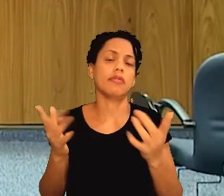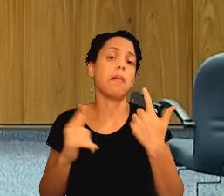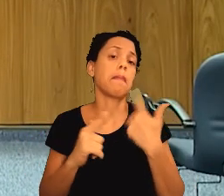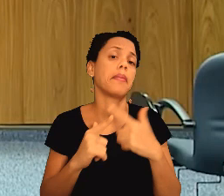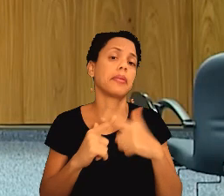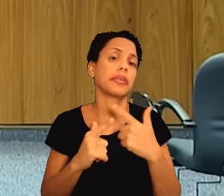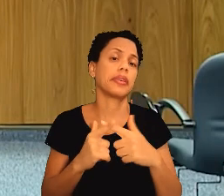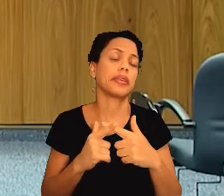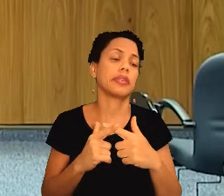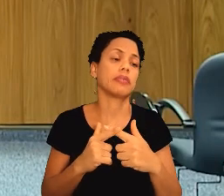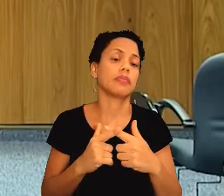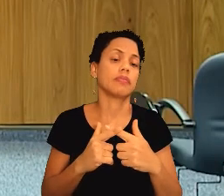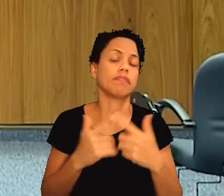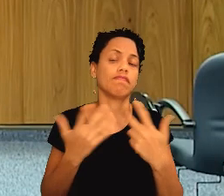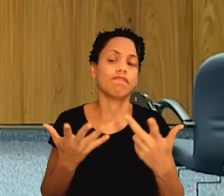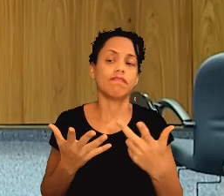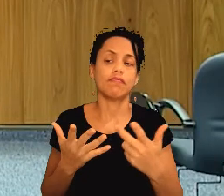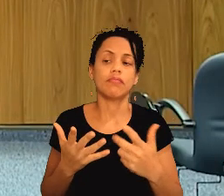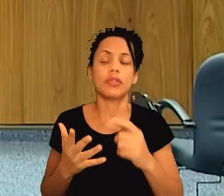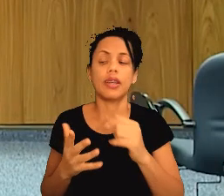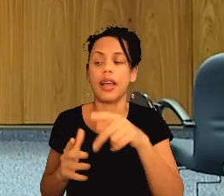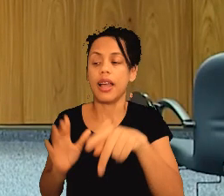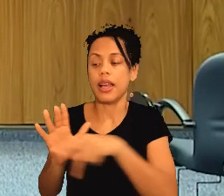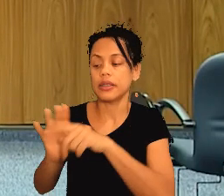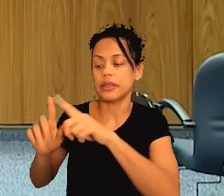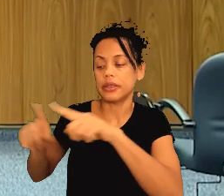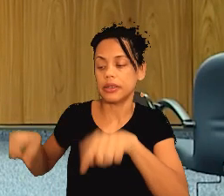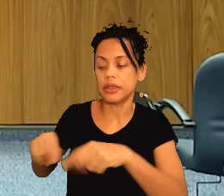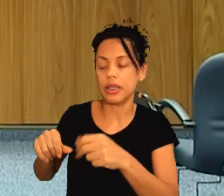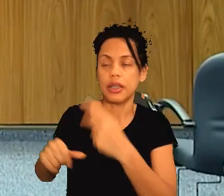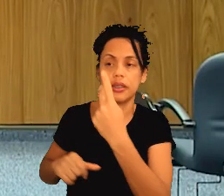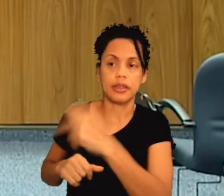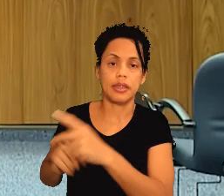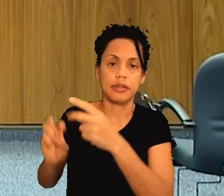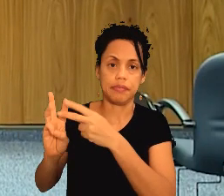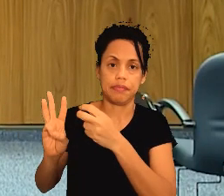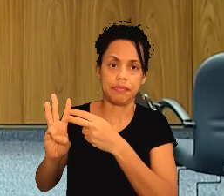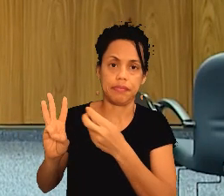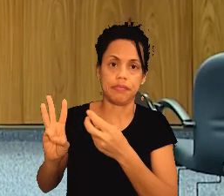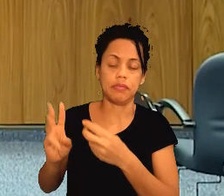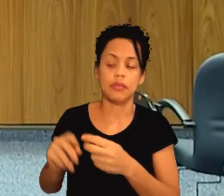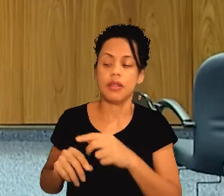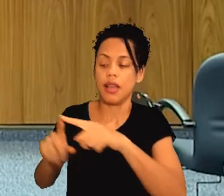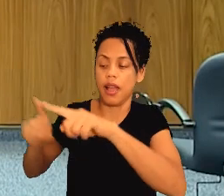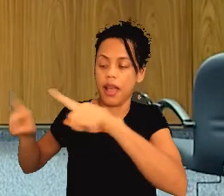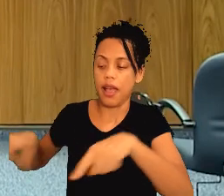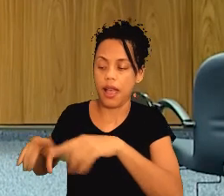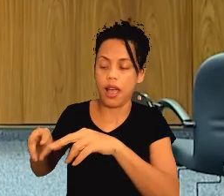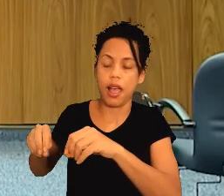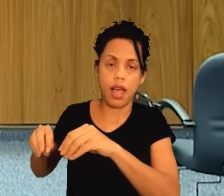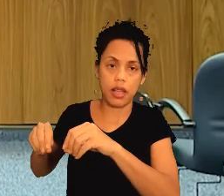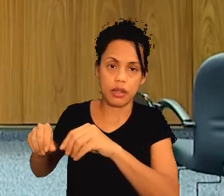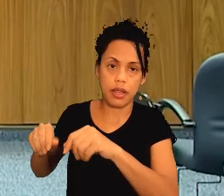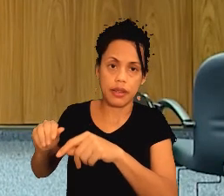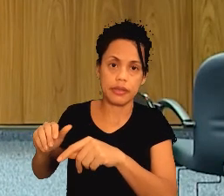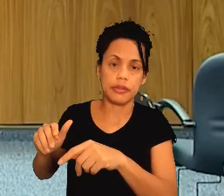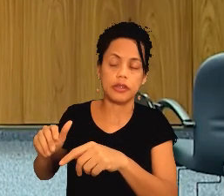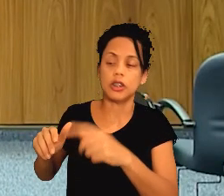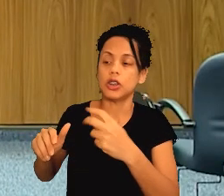Porque é, de certa forma, inviolável. A terra inalienável, a terra não pode